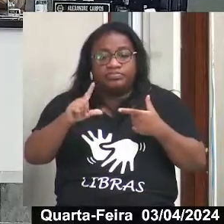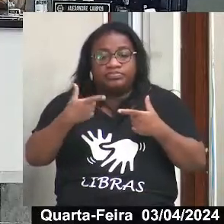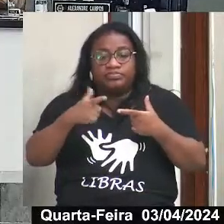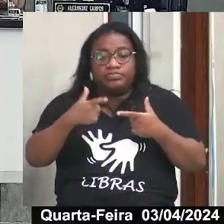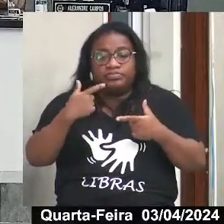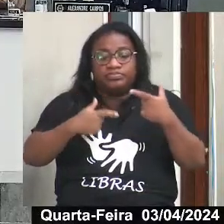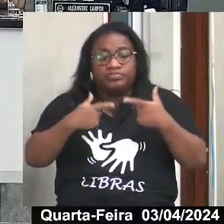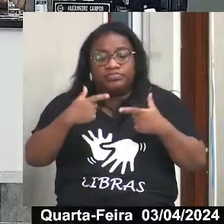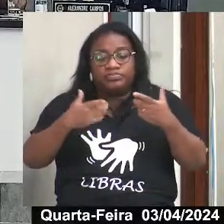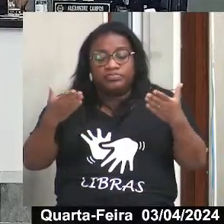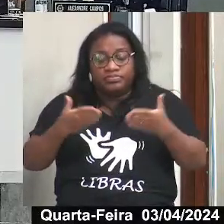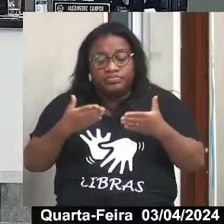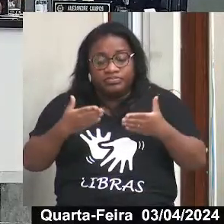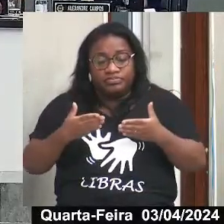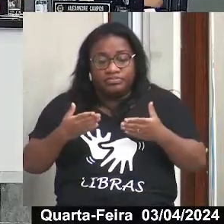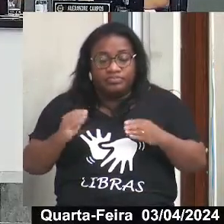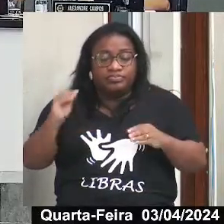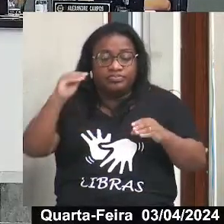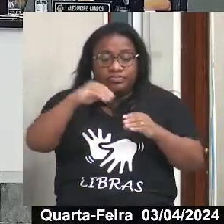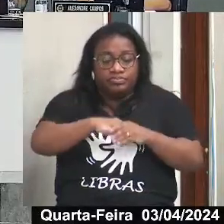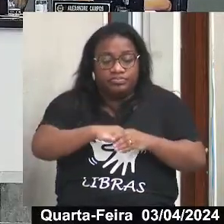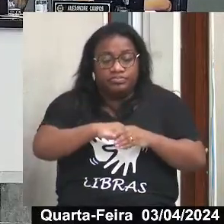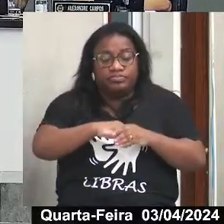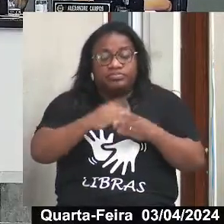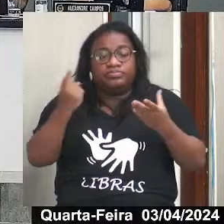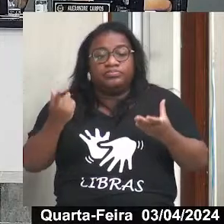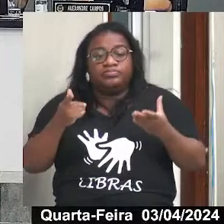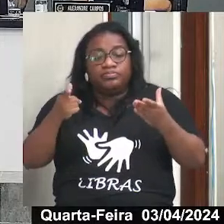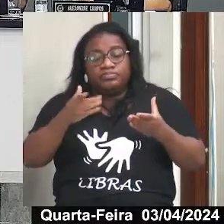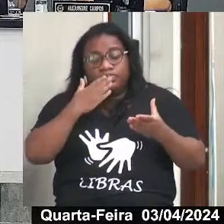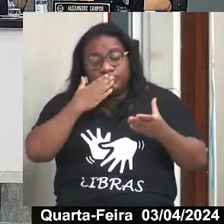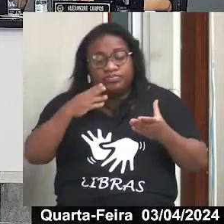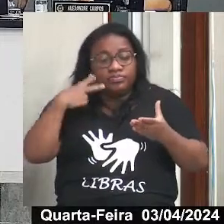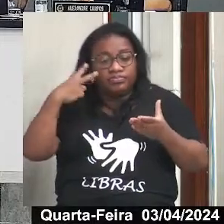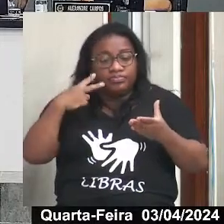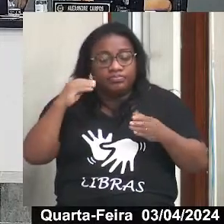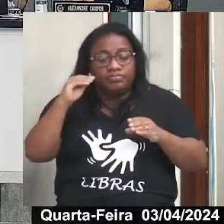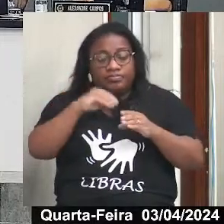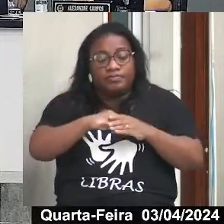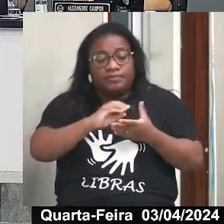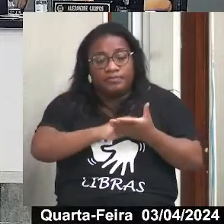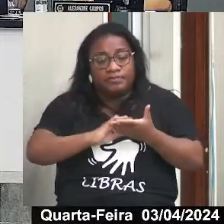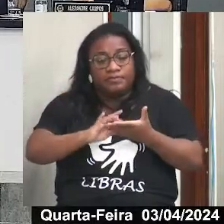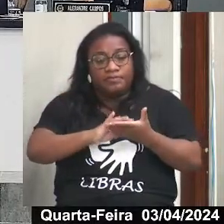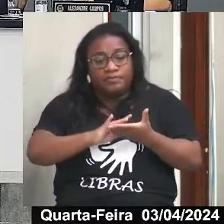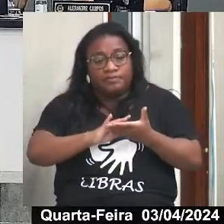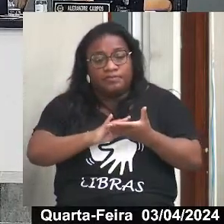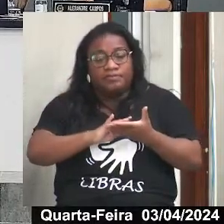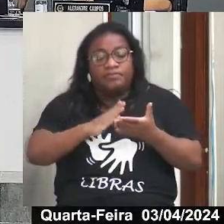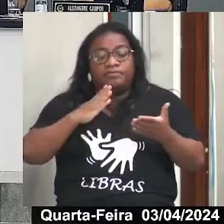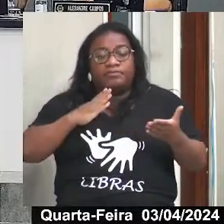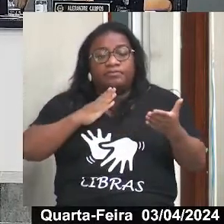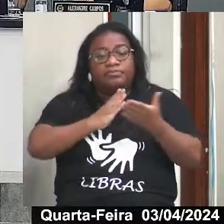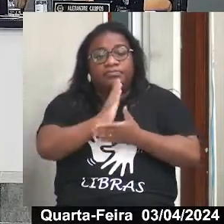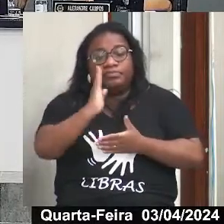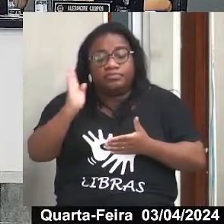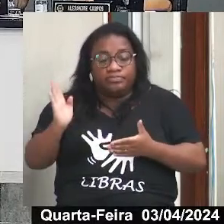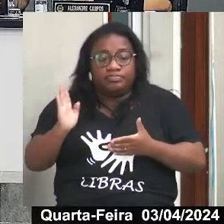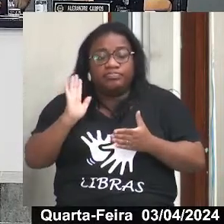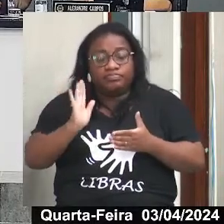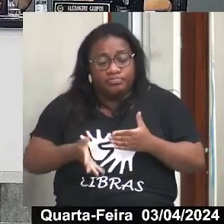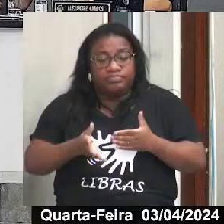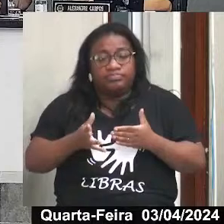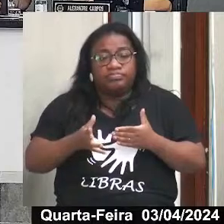discussão. Não sofrendo discussão, vai à votação. Solicito aos senhores vereadores que registrem seus votos. A moção